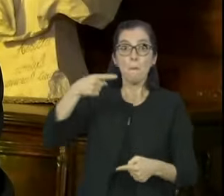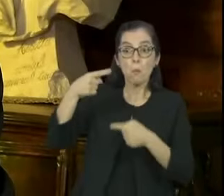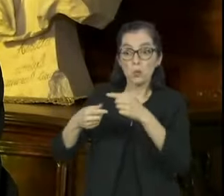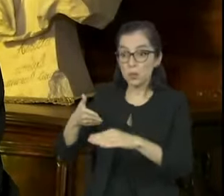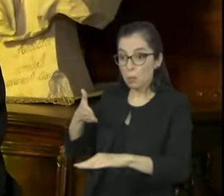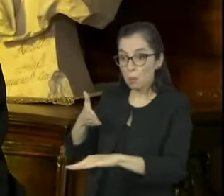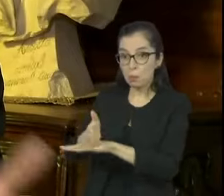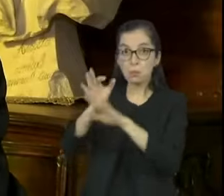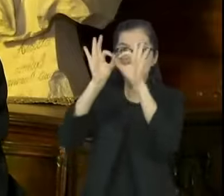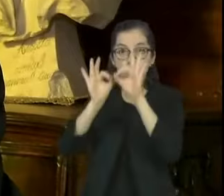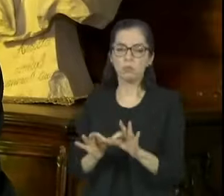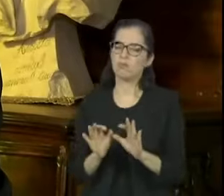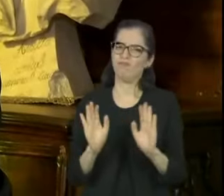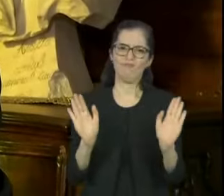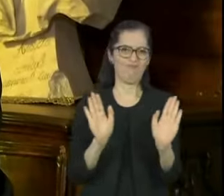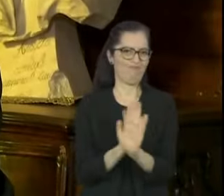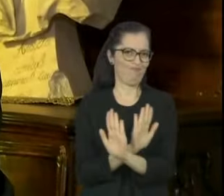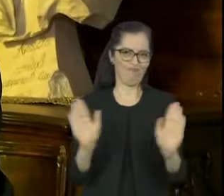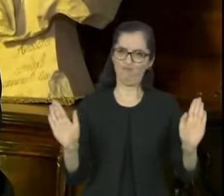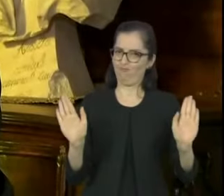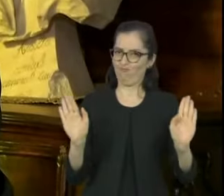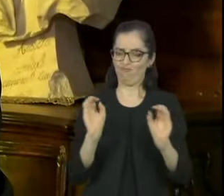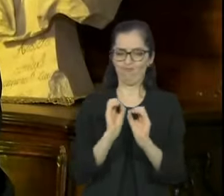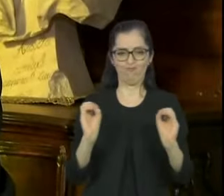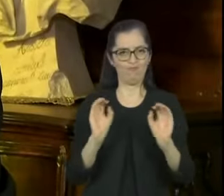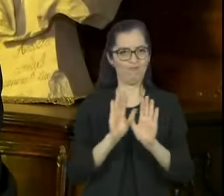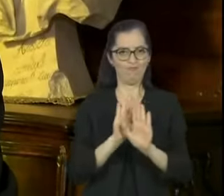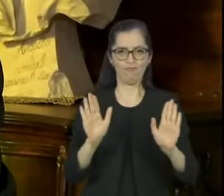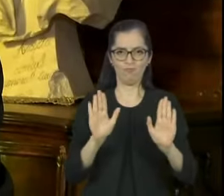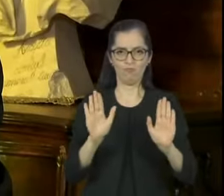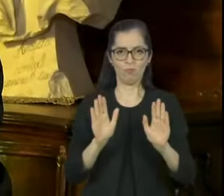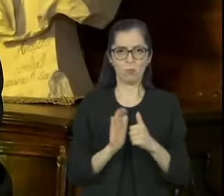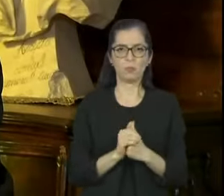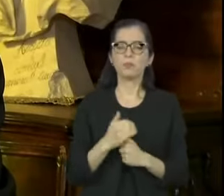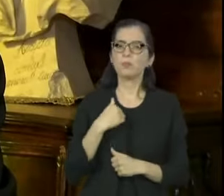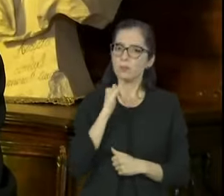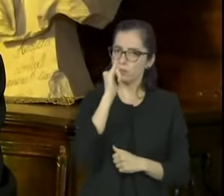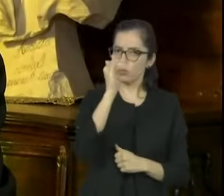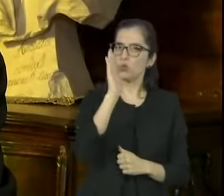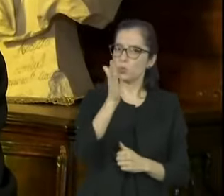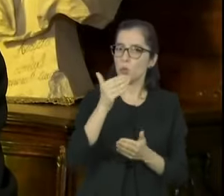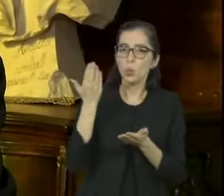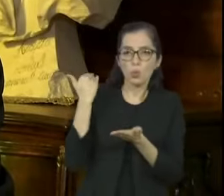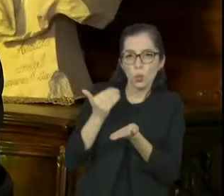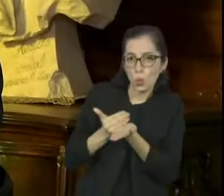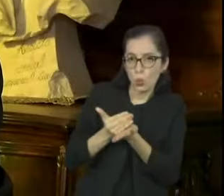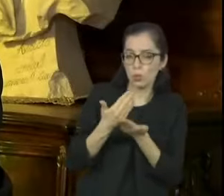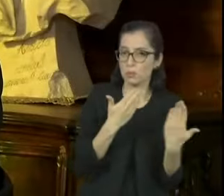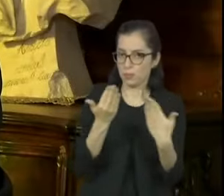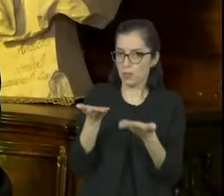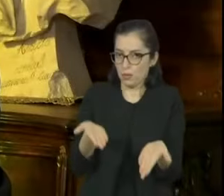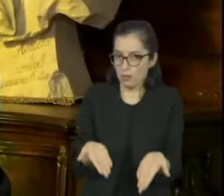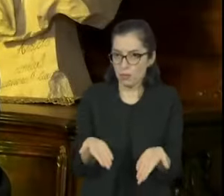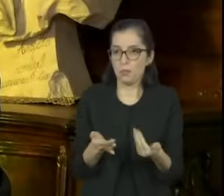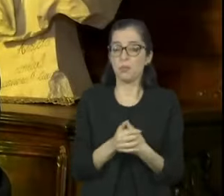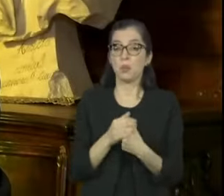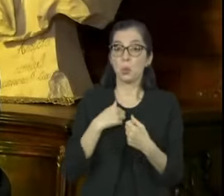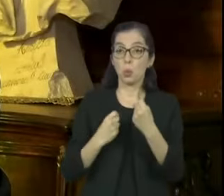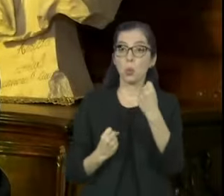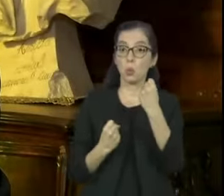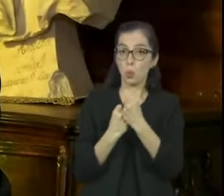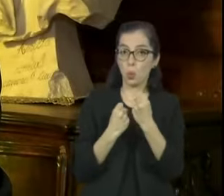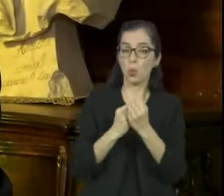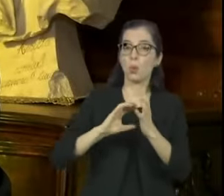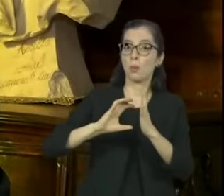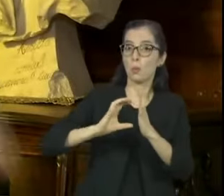justamente para aquilo que eu já falei no início dessa nossa conversa quando a gente é optar por um partido a gente opta por uma